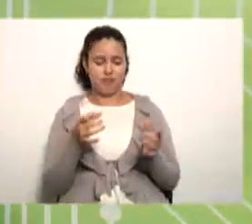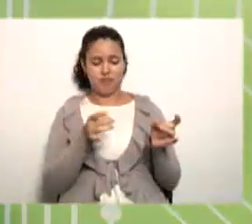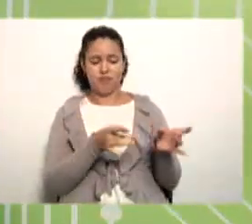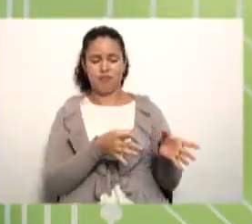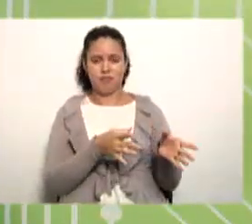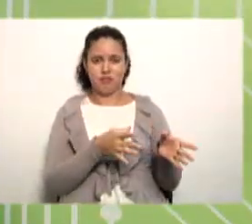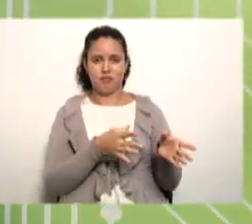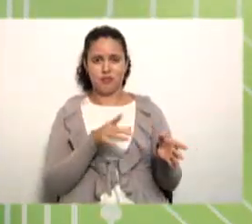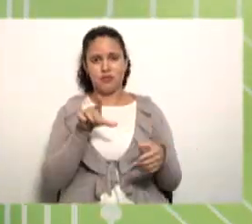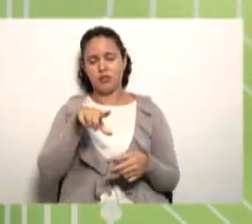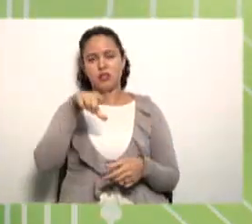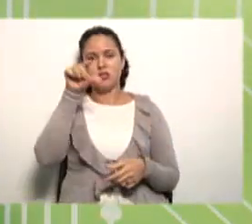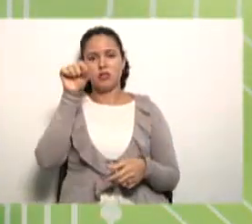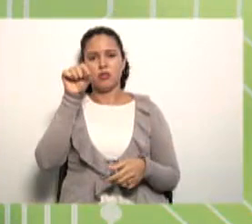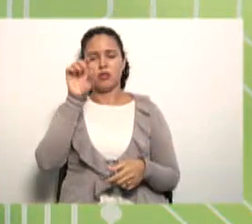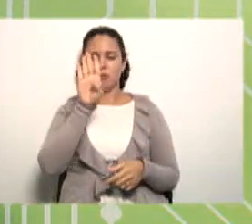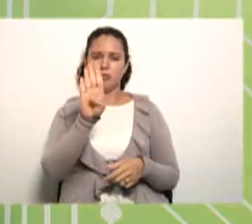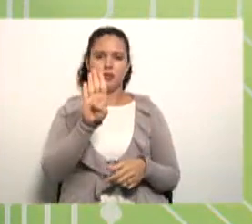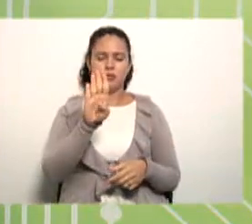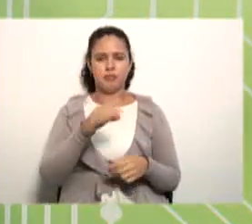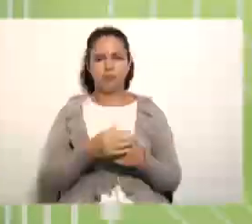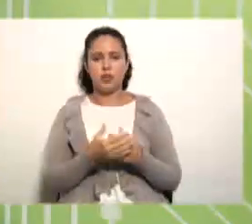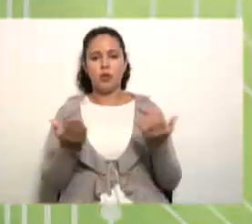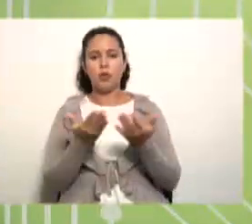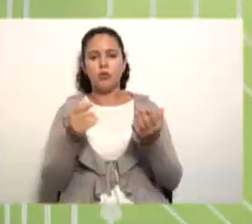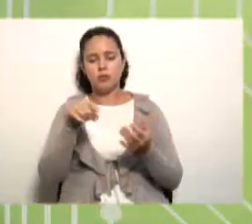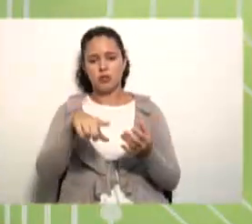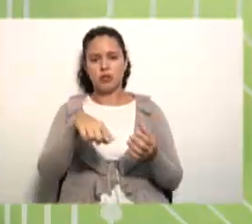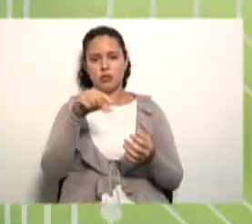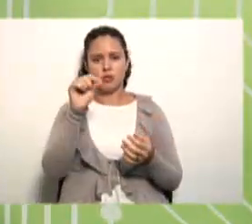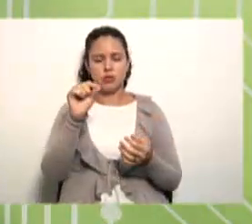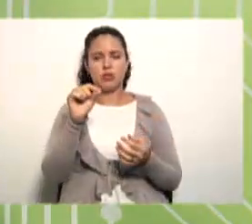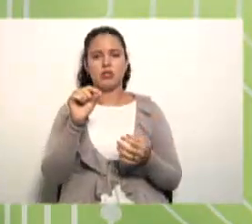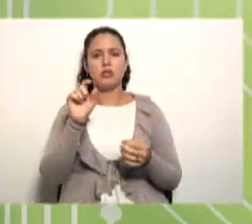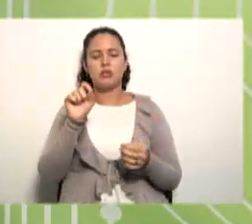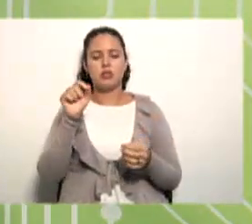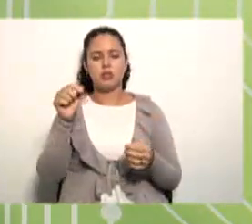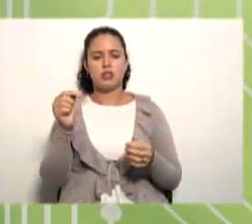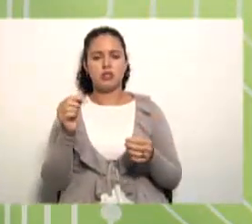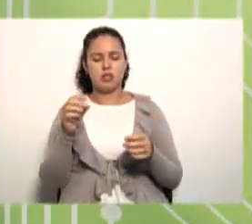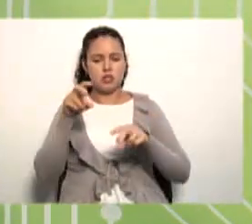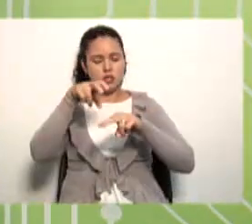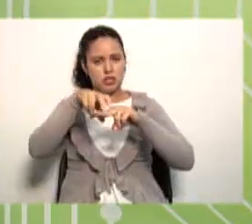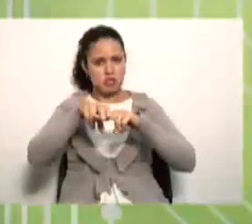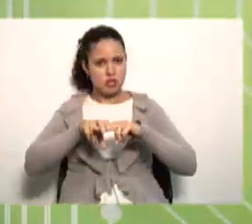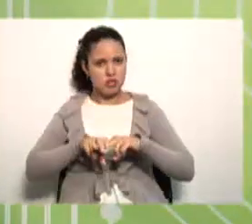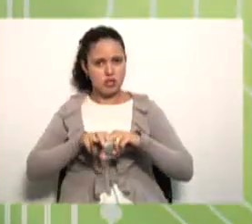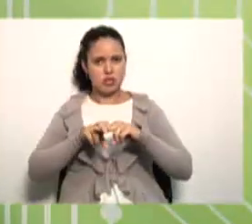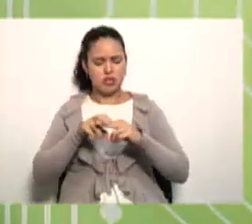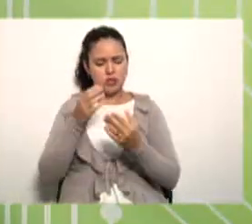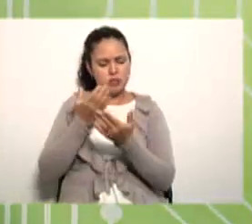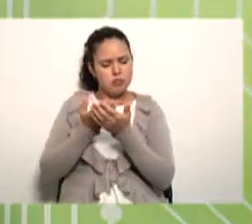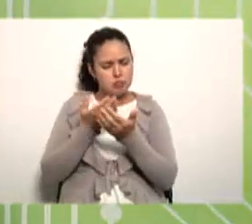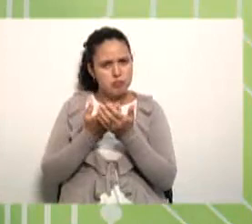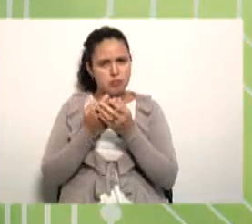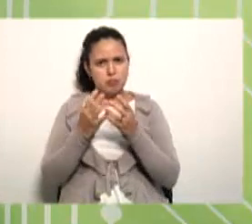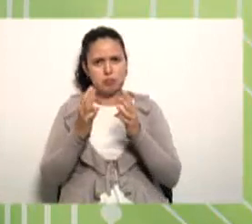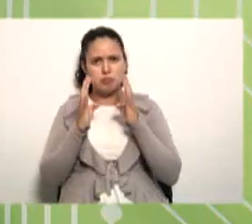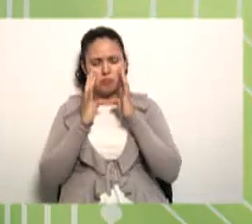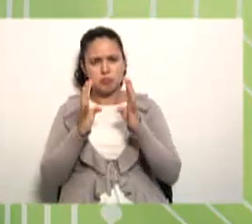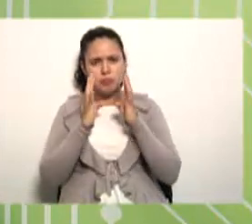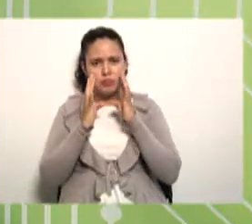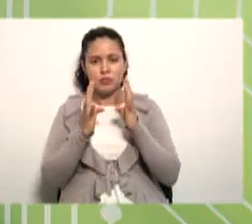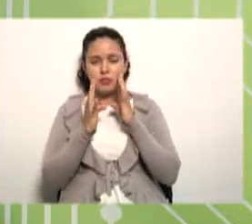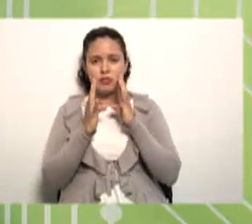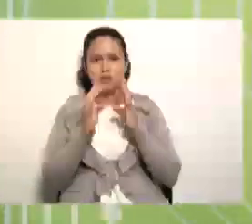você escolheu vir para essa aula, hoje, você decidiu abandonar uma série de outras coisas que você poderia estar fazendo neste momento. Poderia estar em casa,